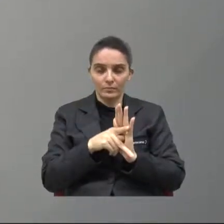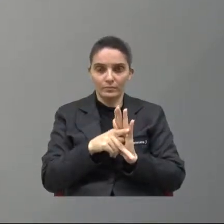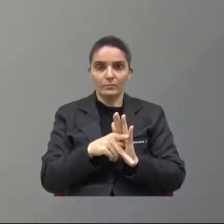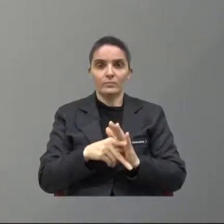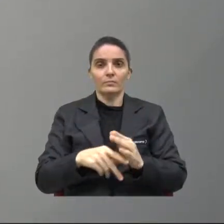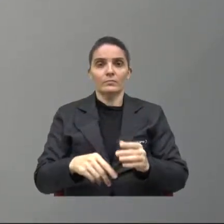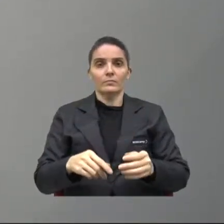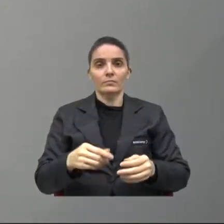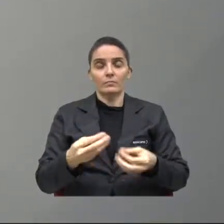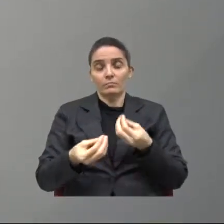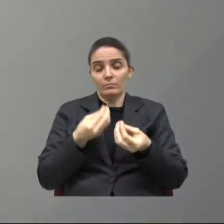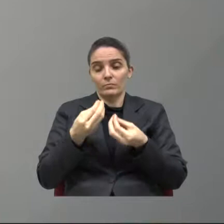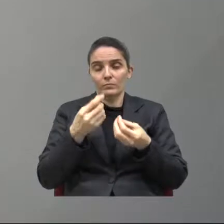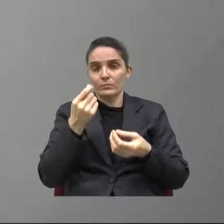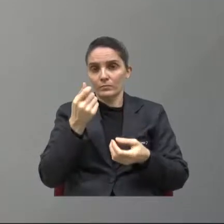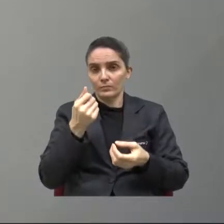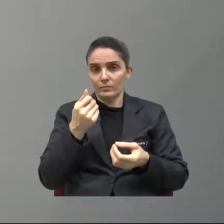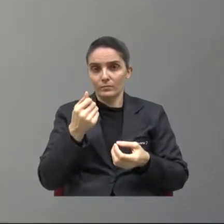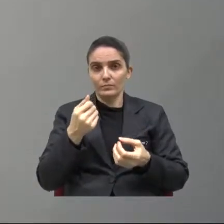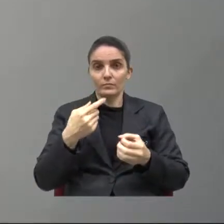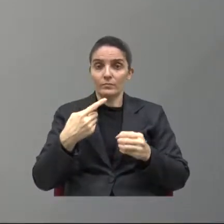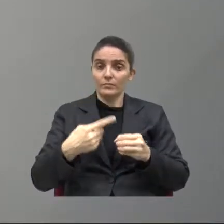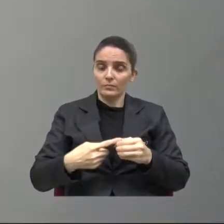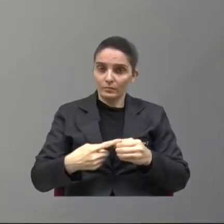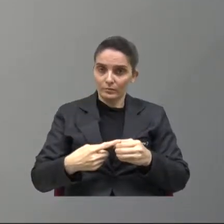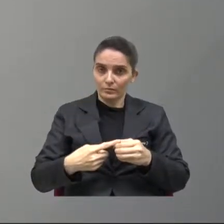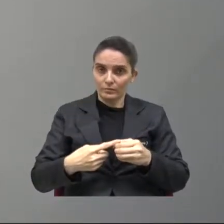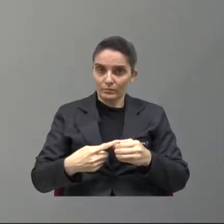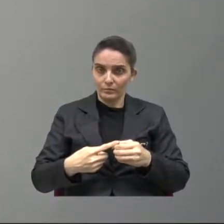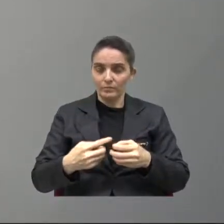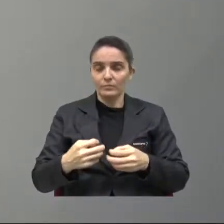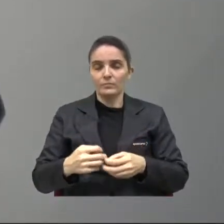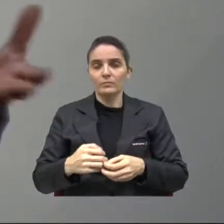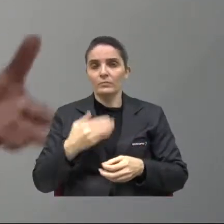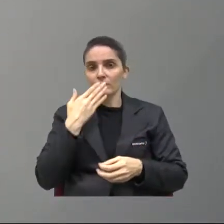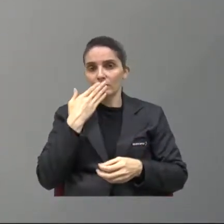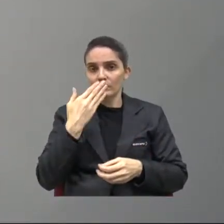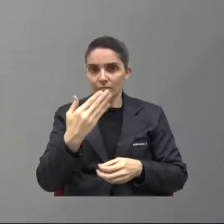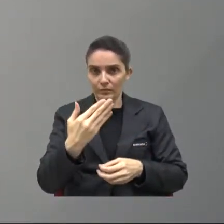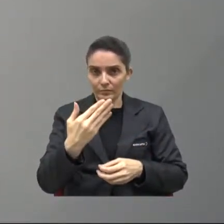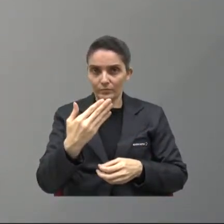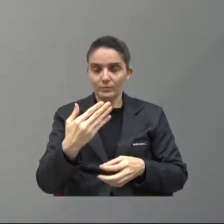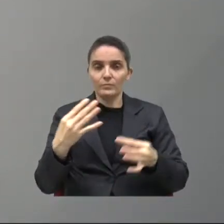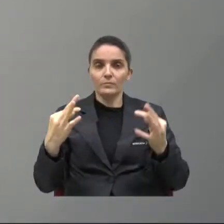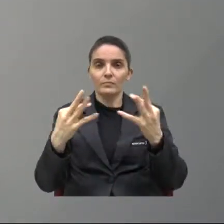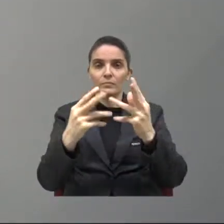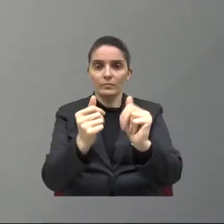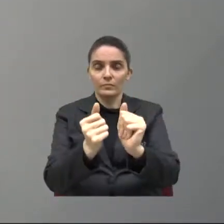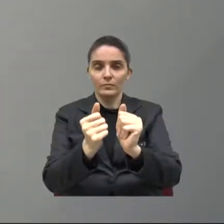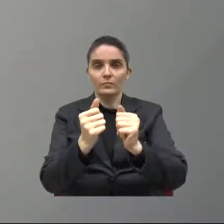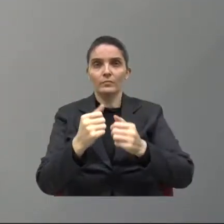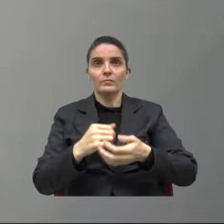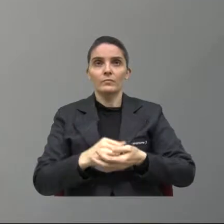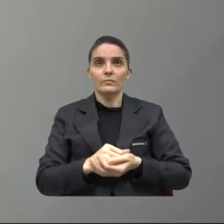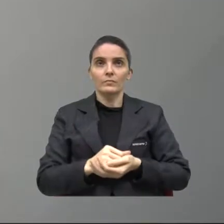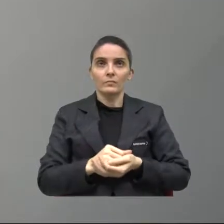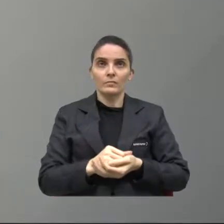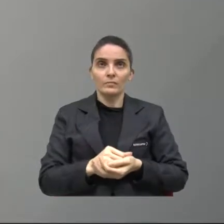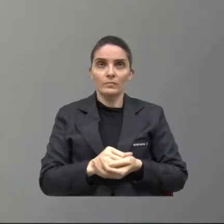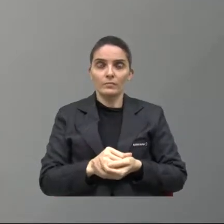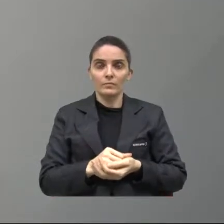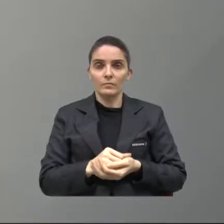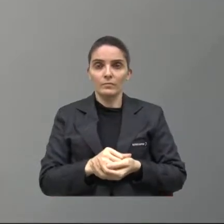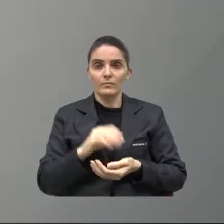município. As grandes cidades têm essa unidade fiscal, então solicito, com a complacência de todos, se possível, somente uma